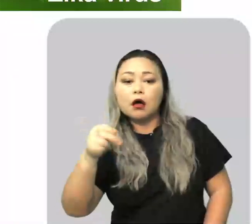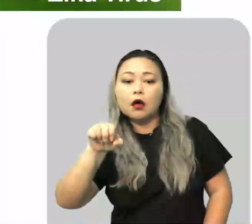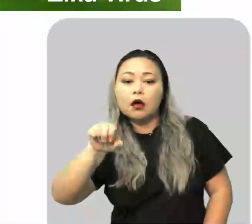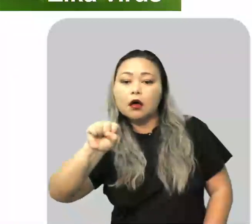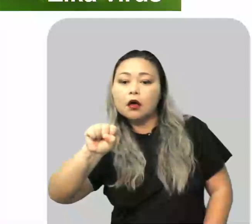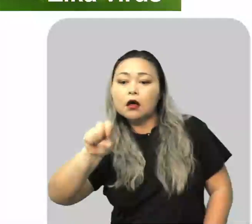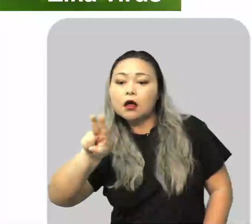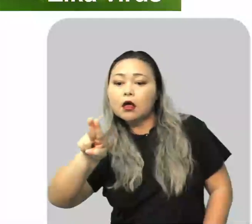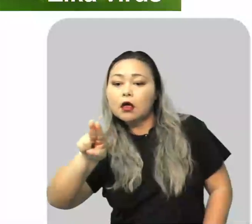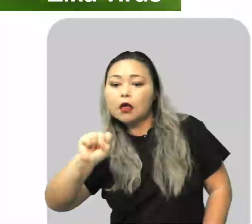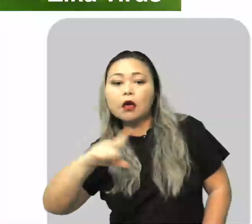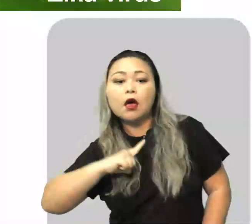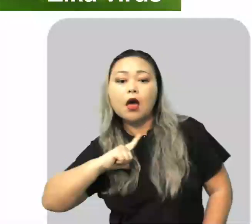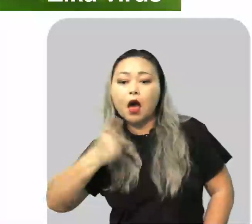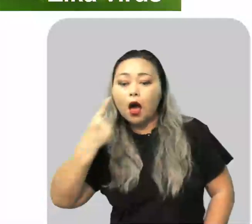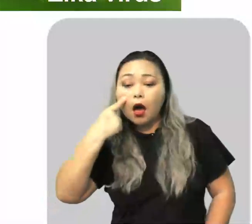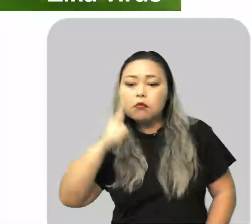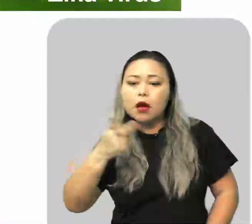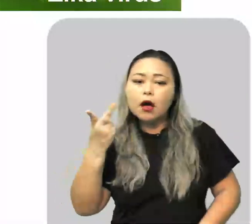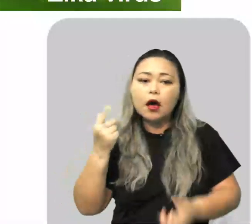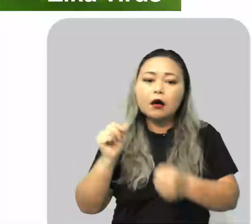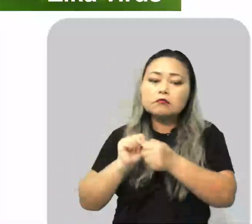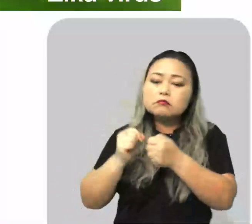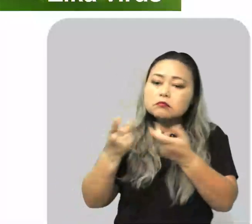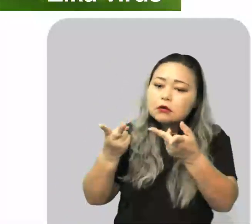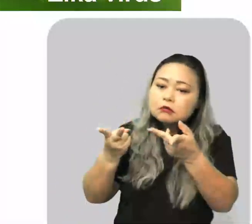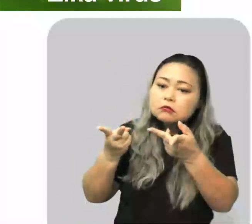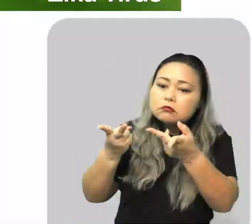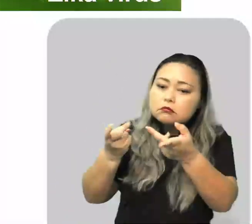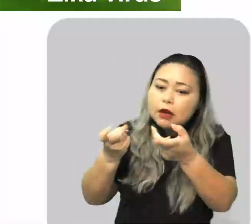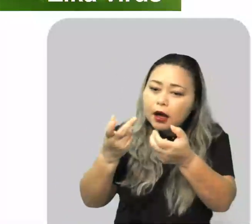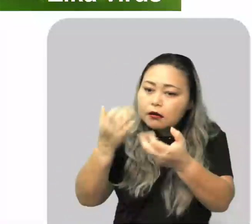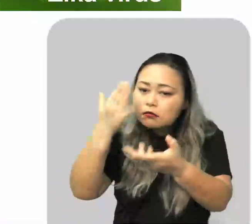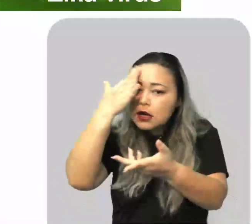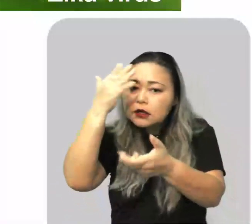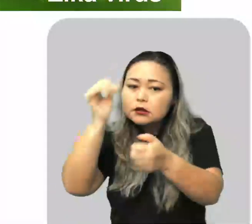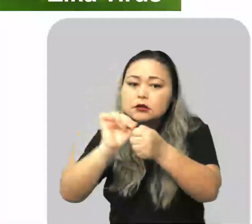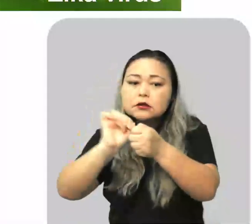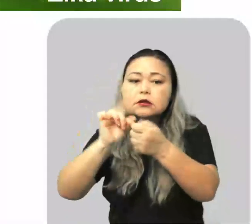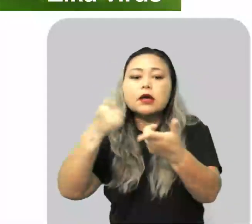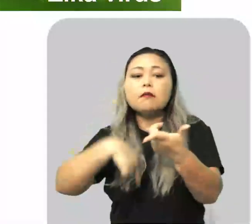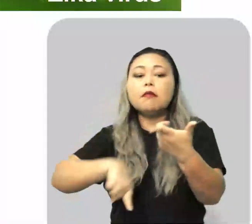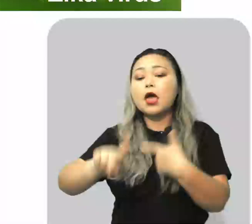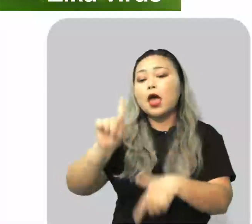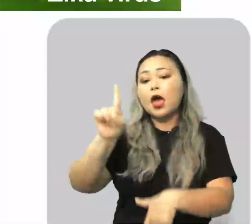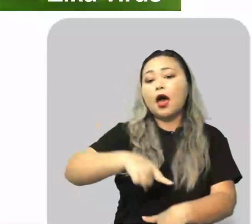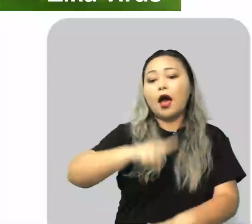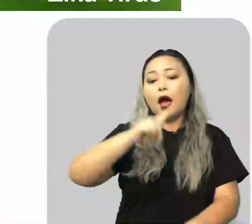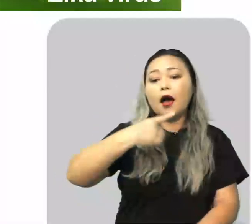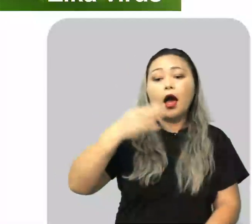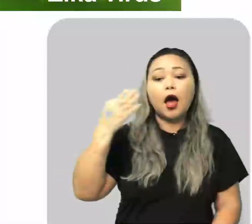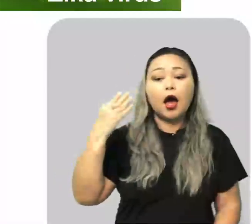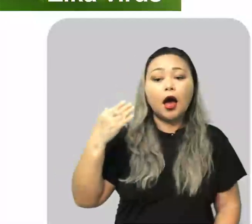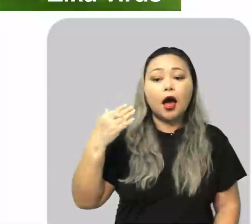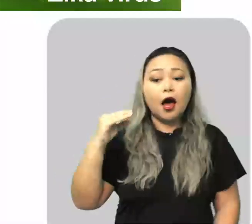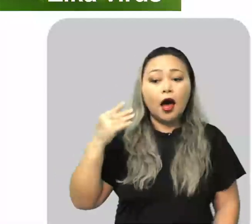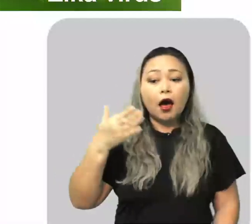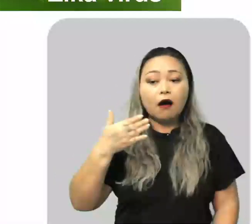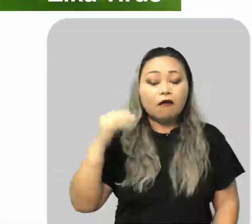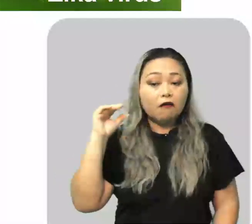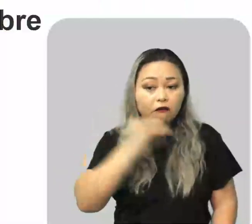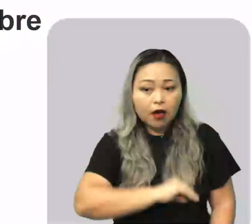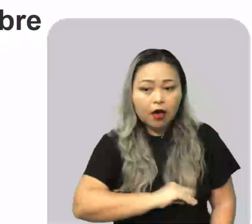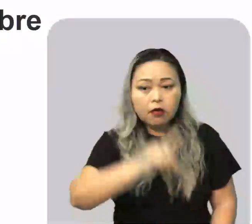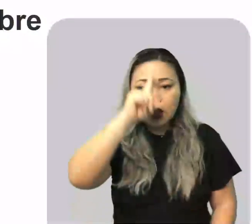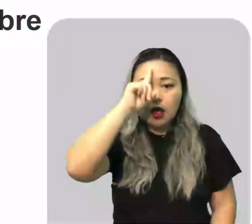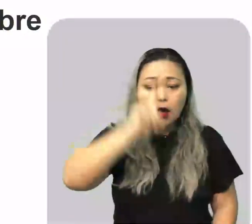para a detecção da febre amarela na floresta Zika, por isso o nome é Zika vírus, em Uganda, o que motivou a